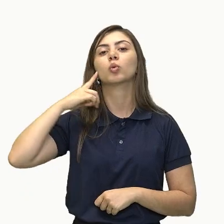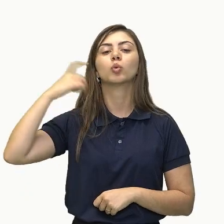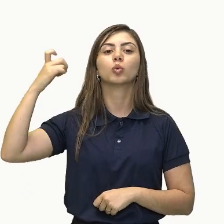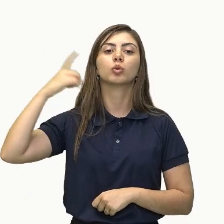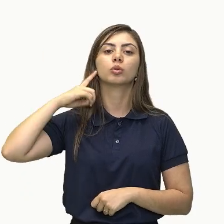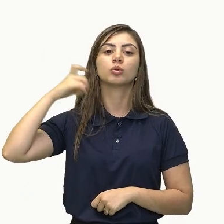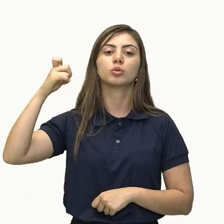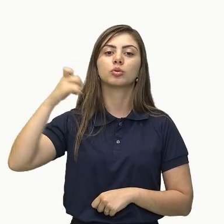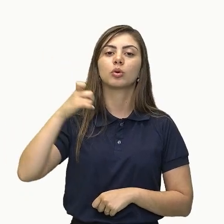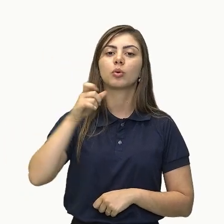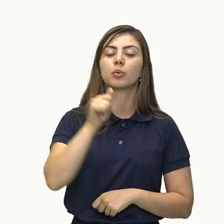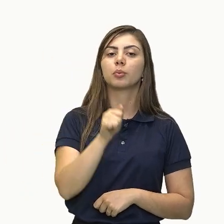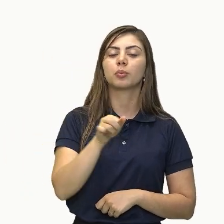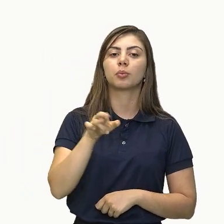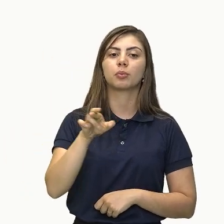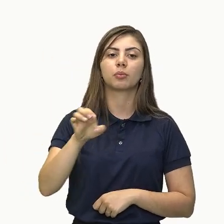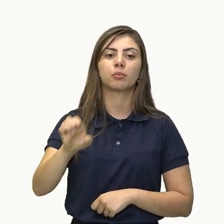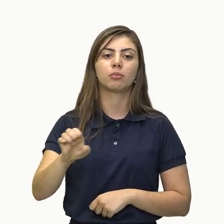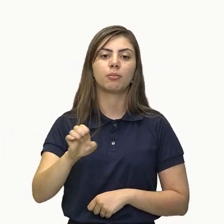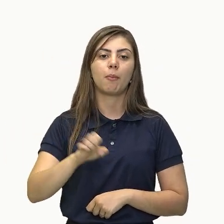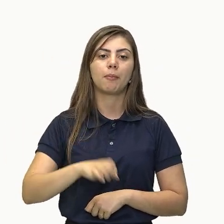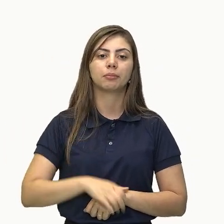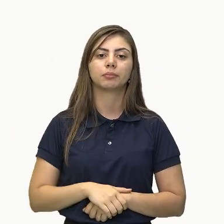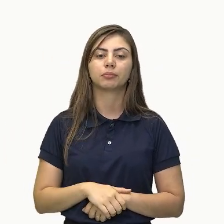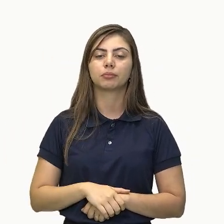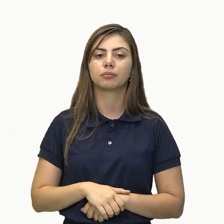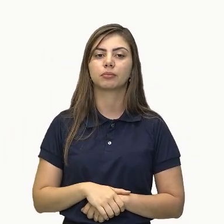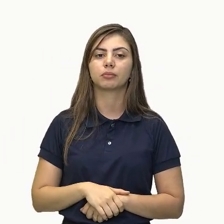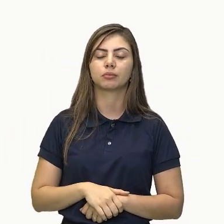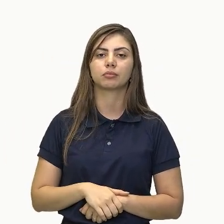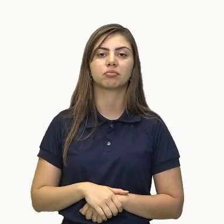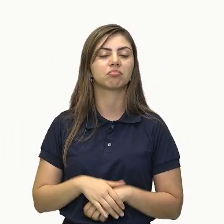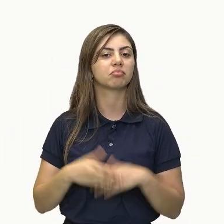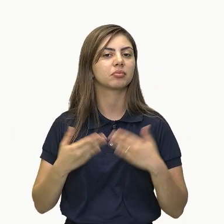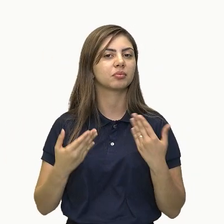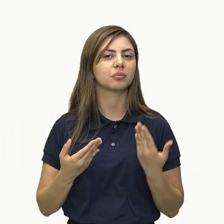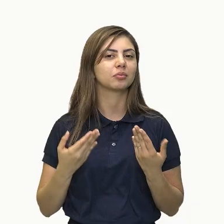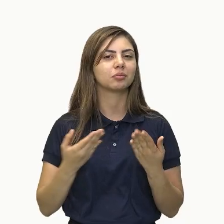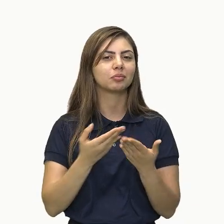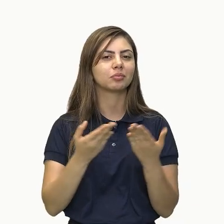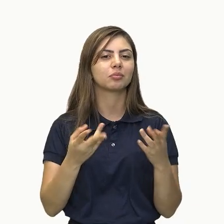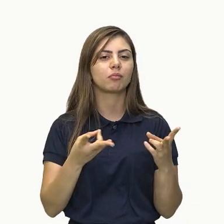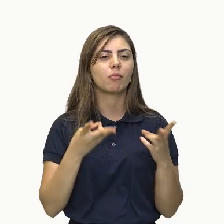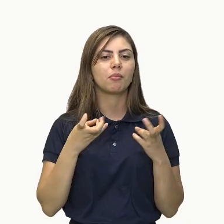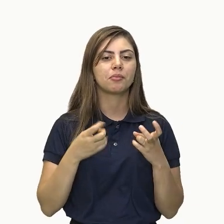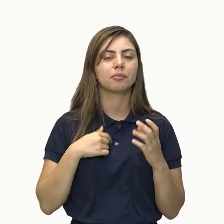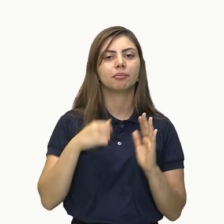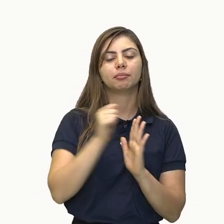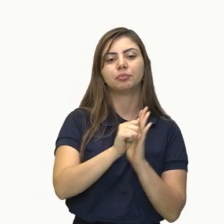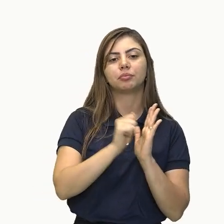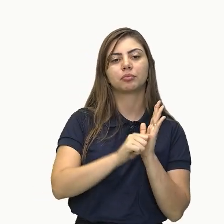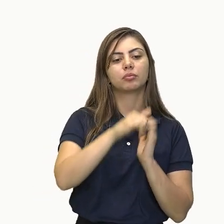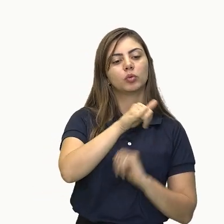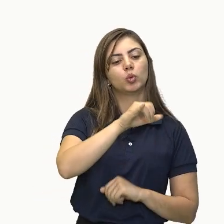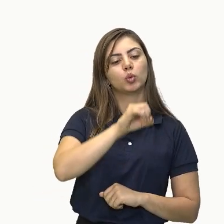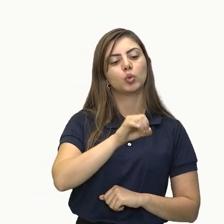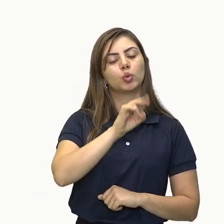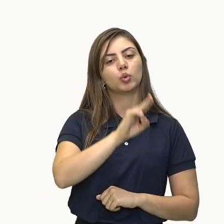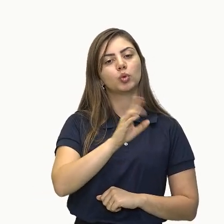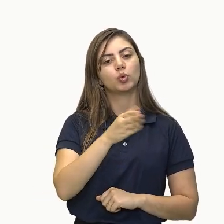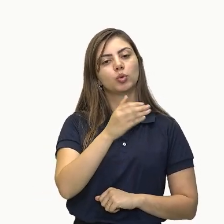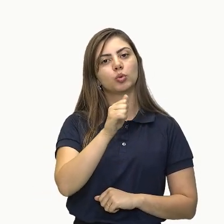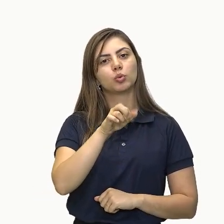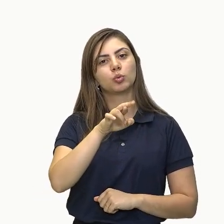de are, você é. Então, ao invés de eu escrever you are, você é, que nós